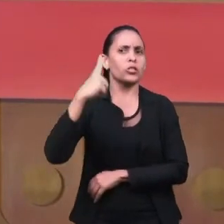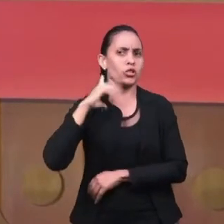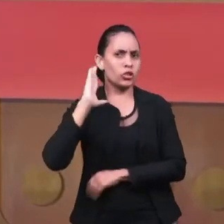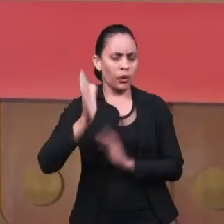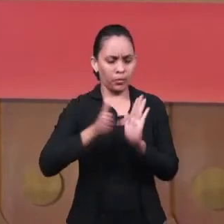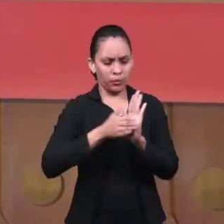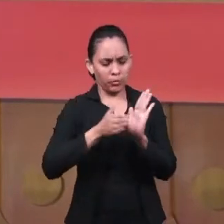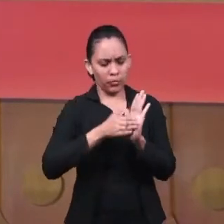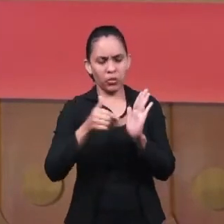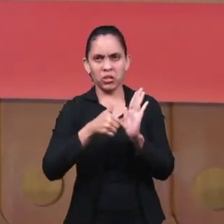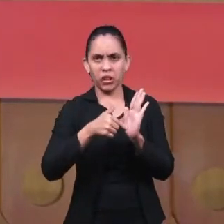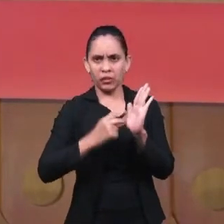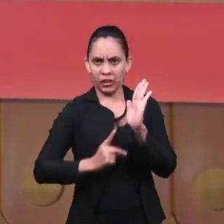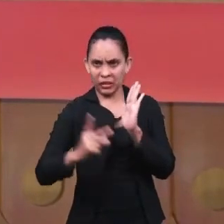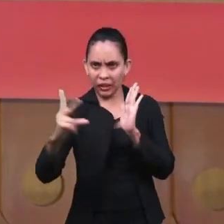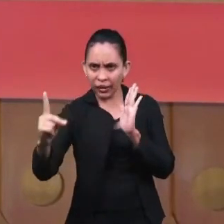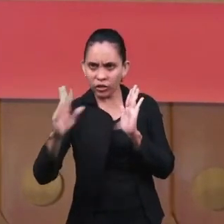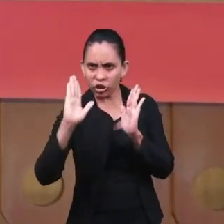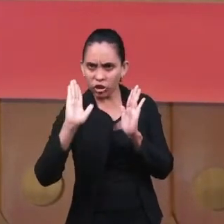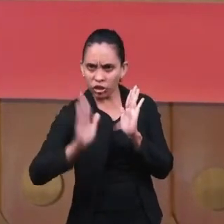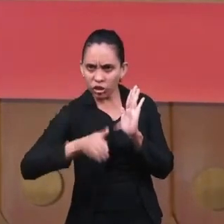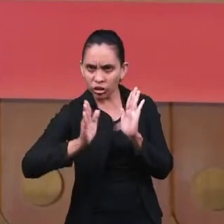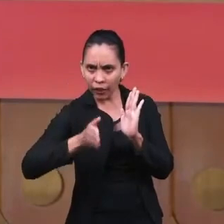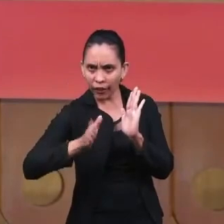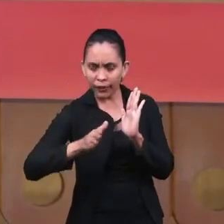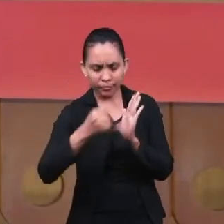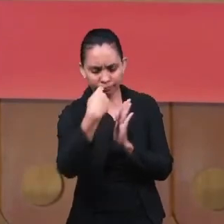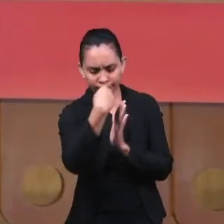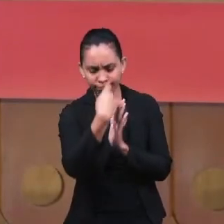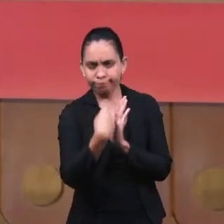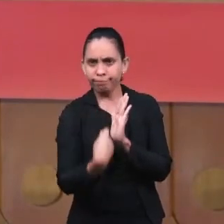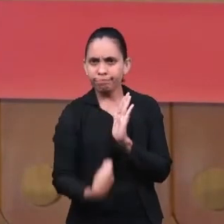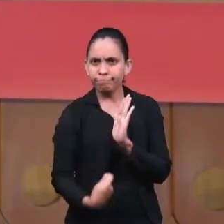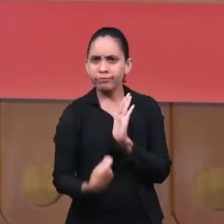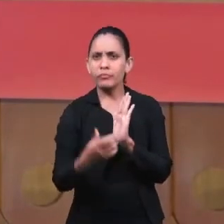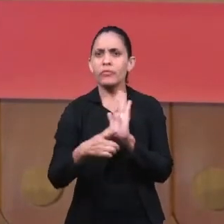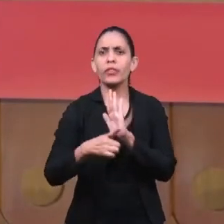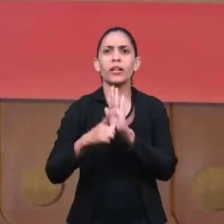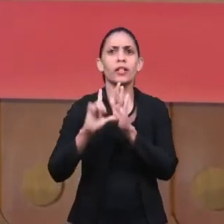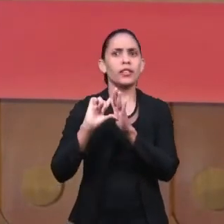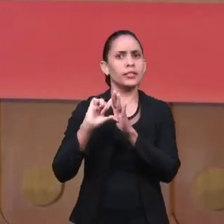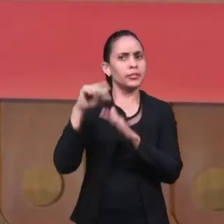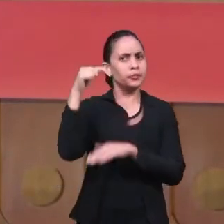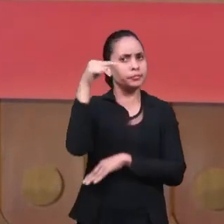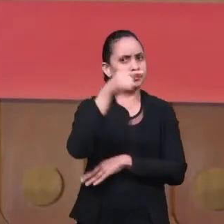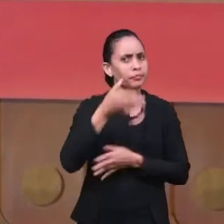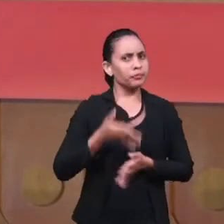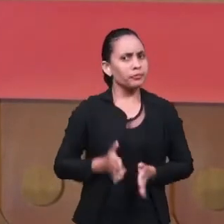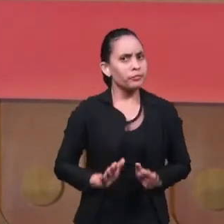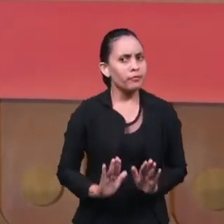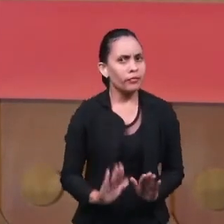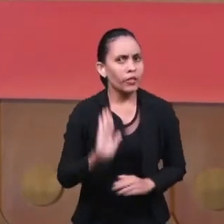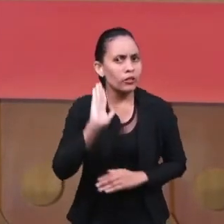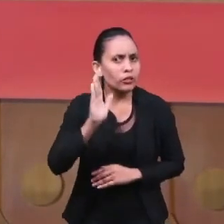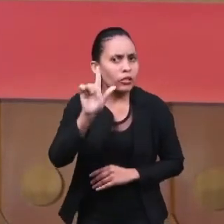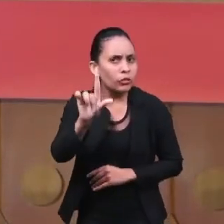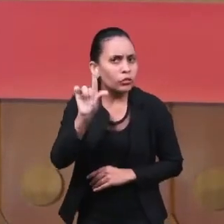projeto eterno. Ele é para mim um vaso escolhido, antes dele nascer eu já o escolhi.